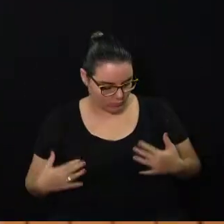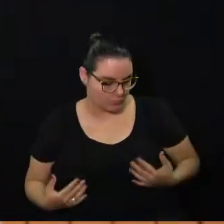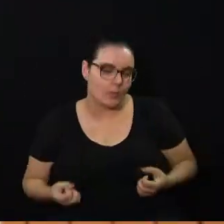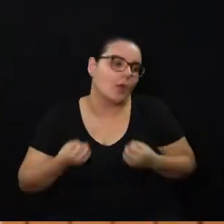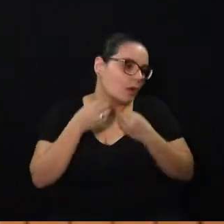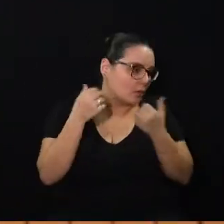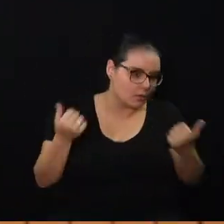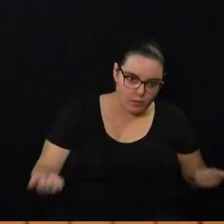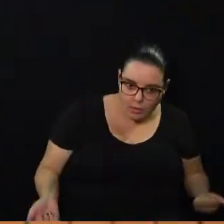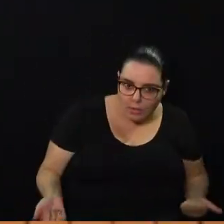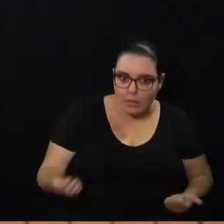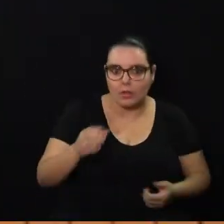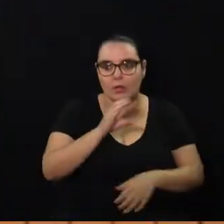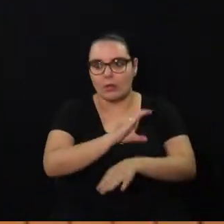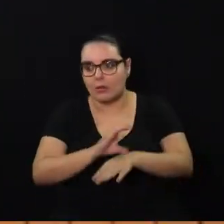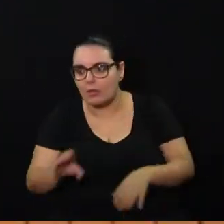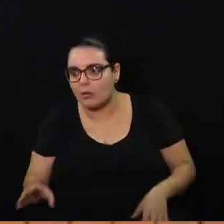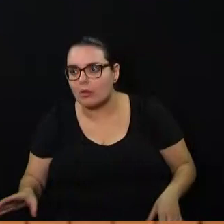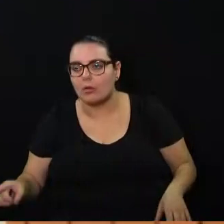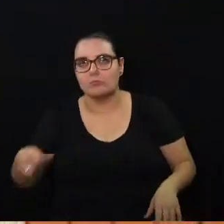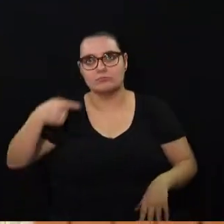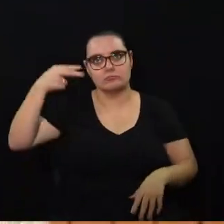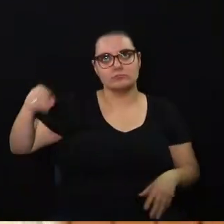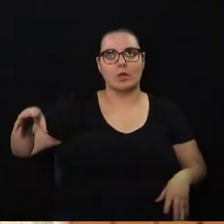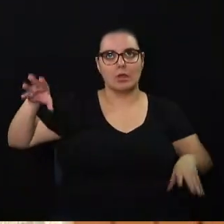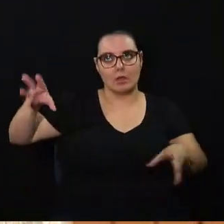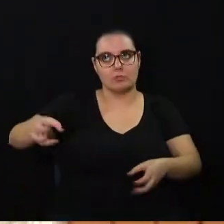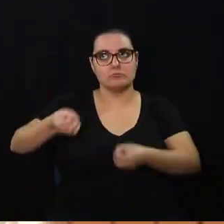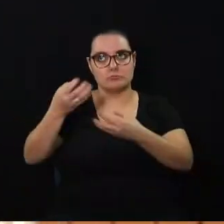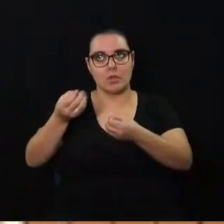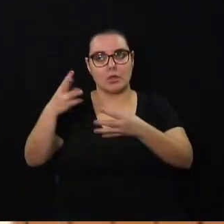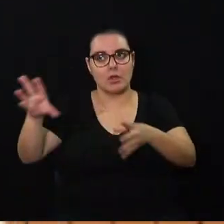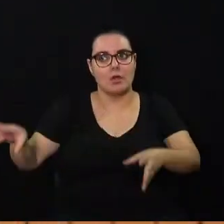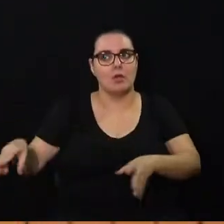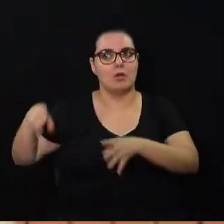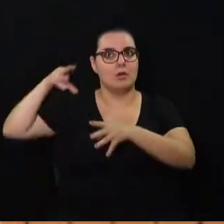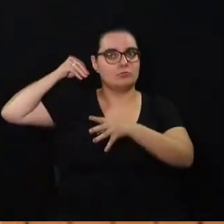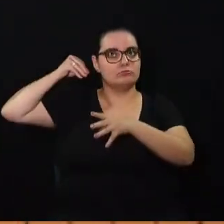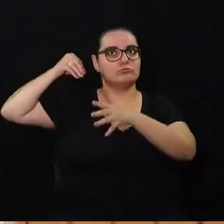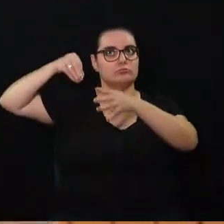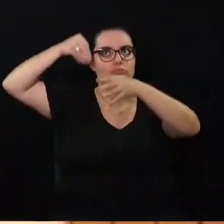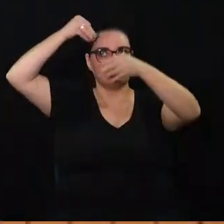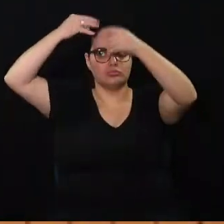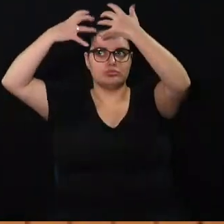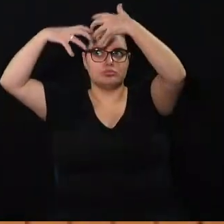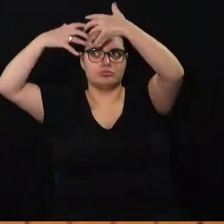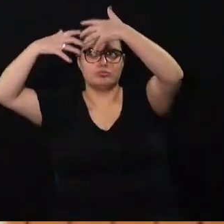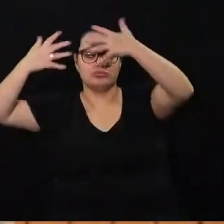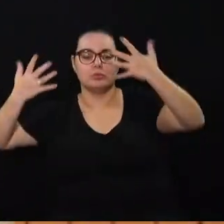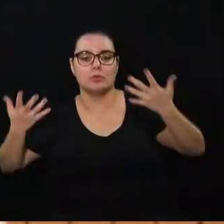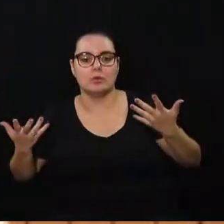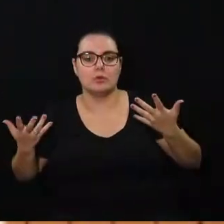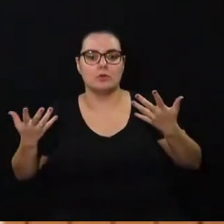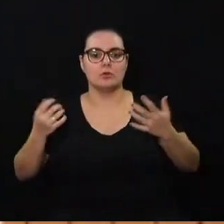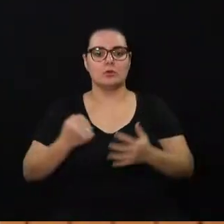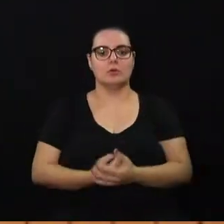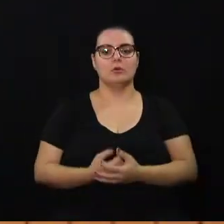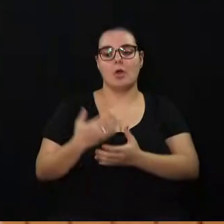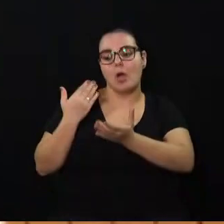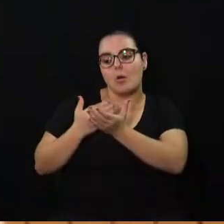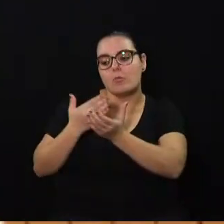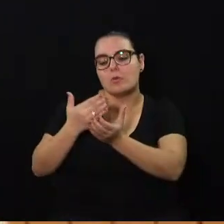de como é que a informação chega no meu cérebro como é que ela é processada no meu cérebro e como é que eu executo o que o processo